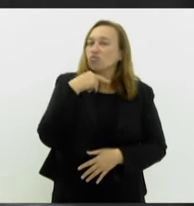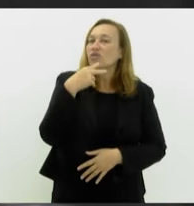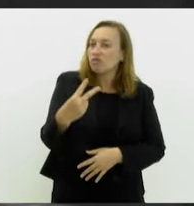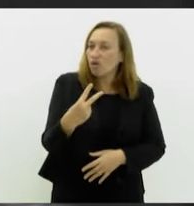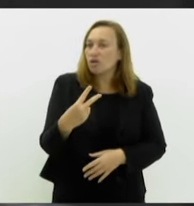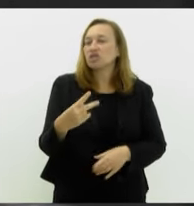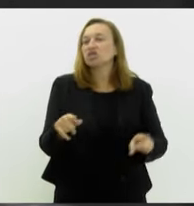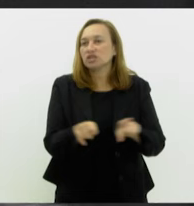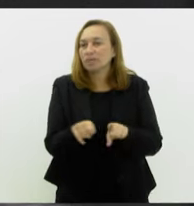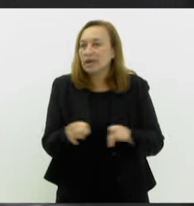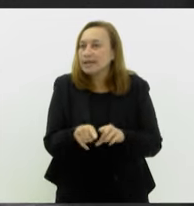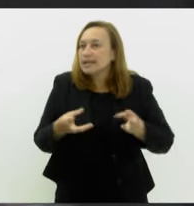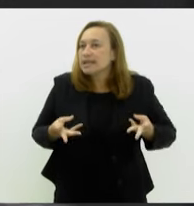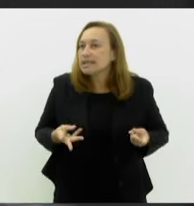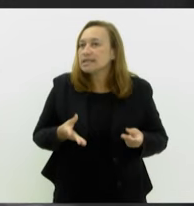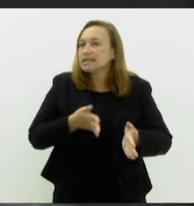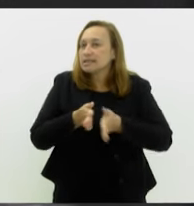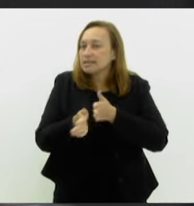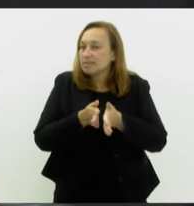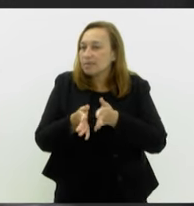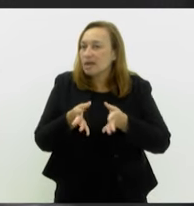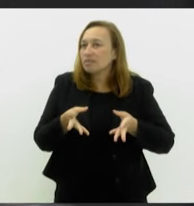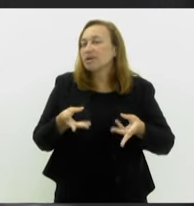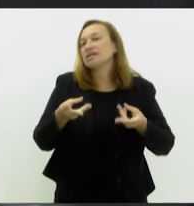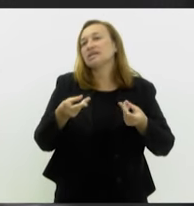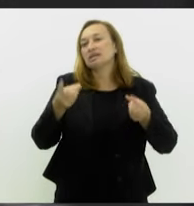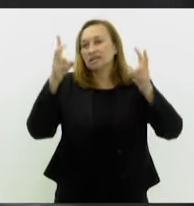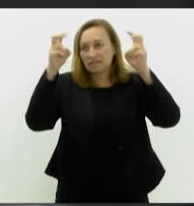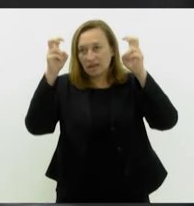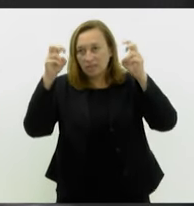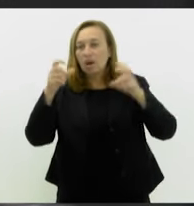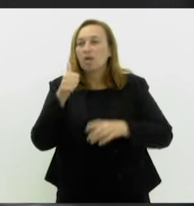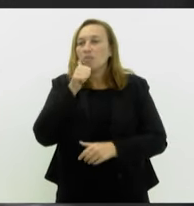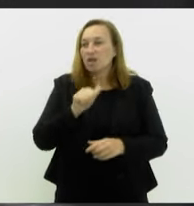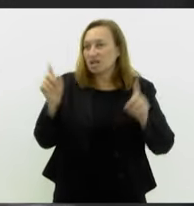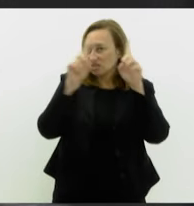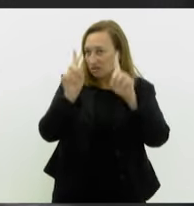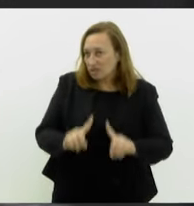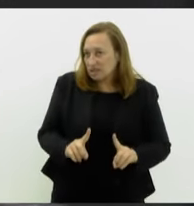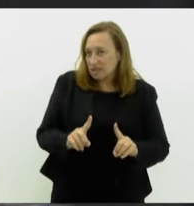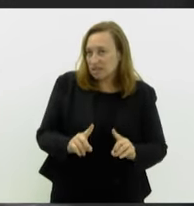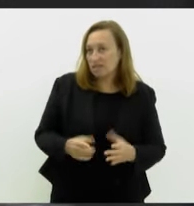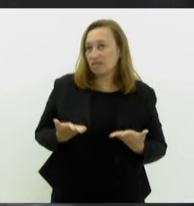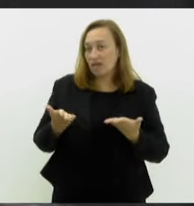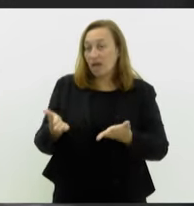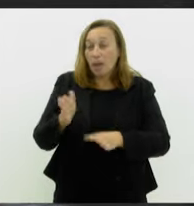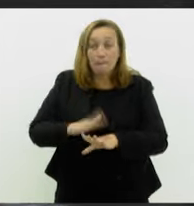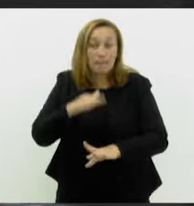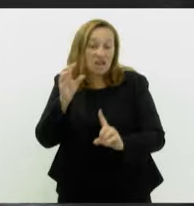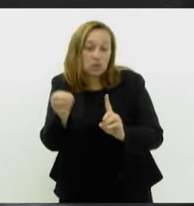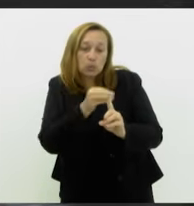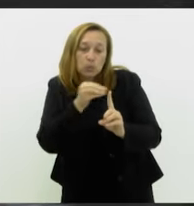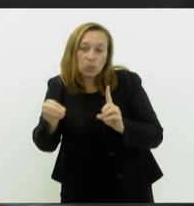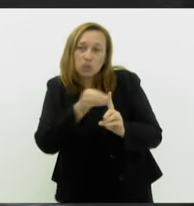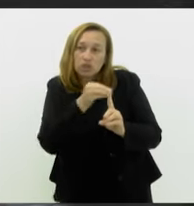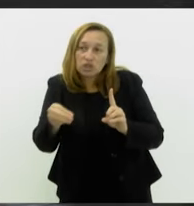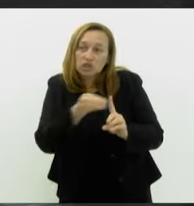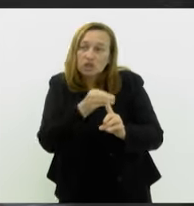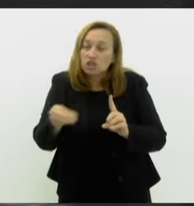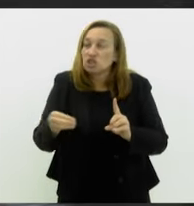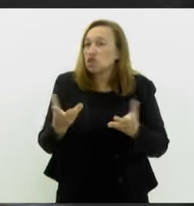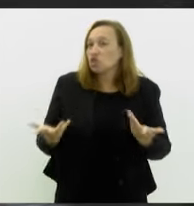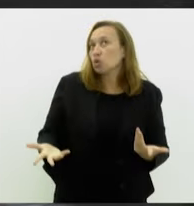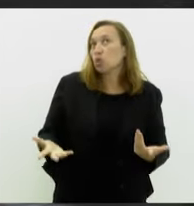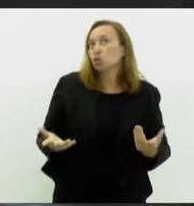e trazido sensibilidade para esse tema mulheres com deficiência estão aí são muito mais vulneráveis a sofrer violência sexual